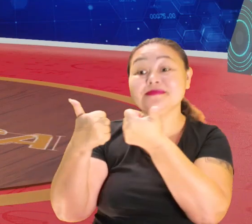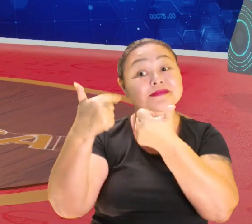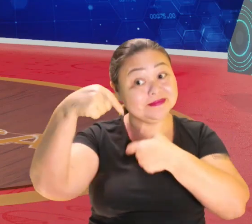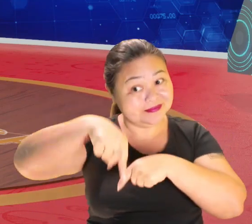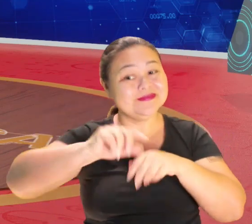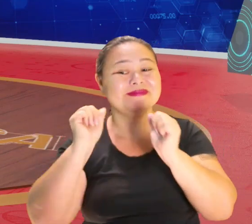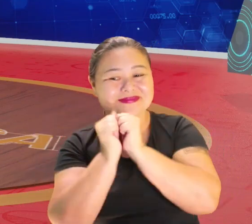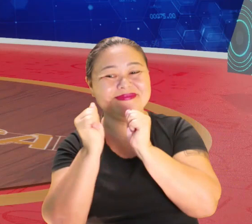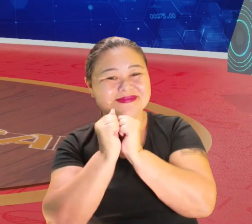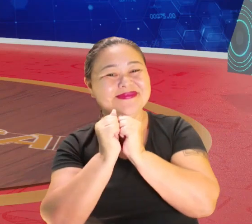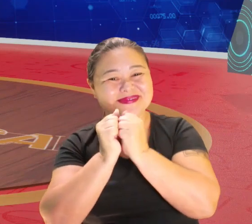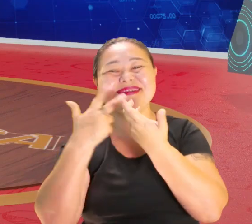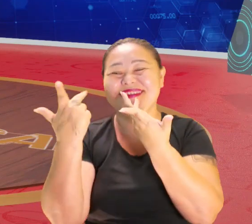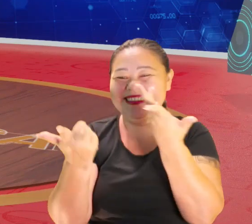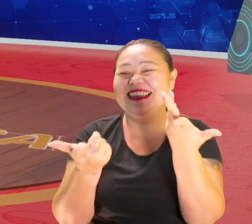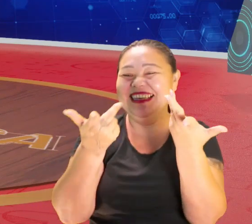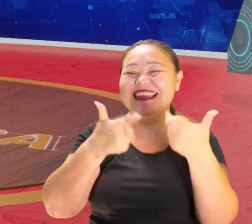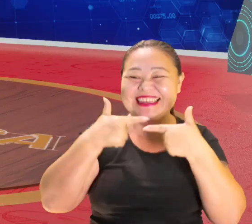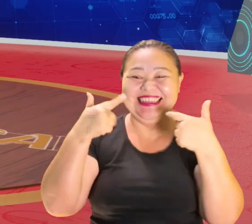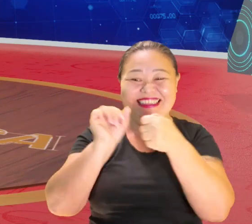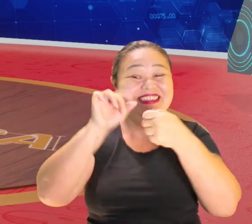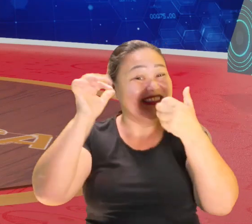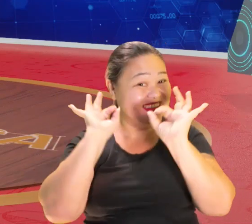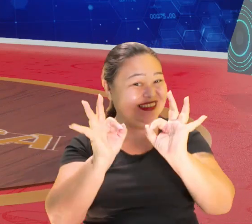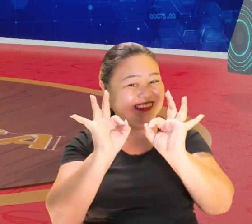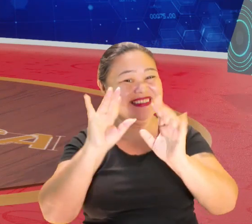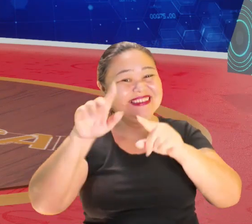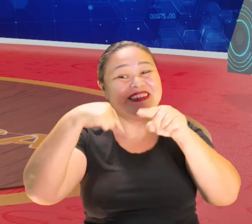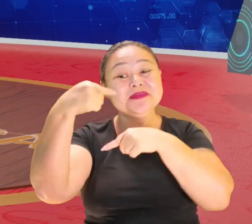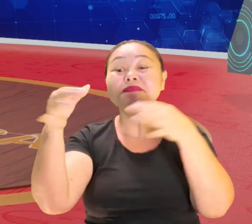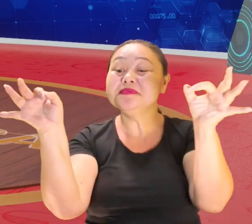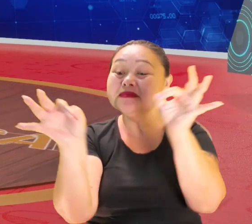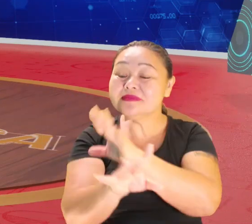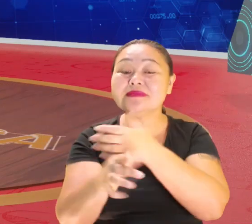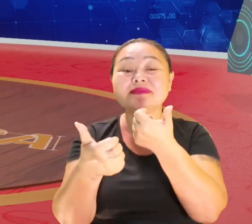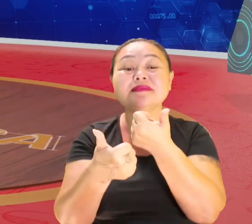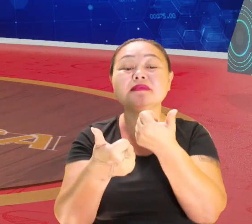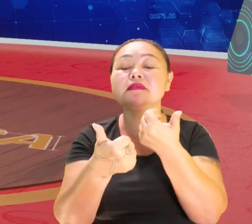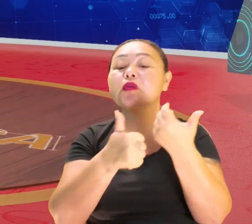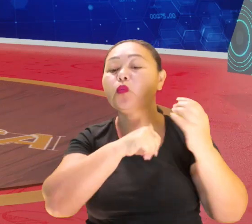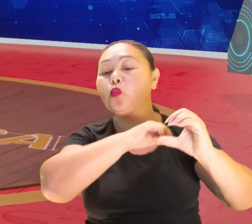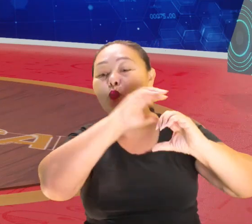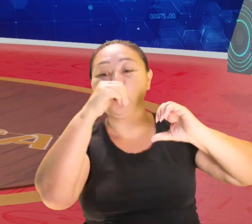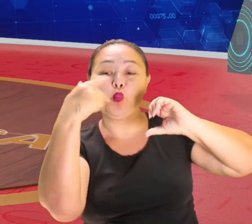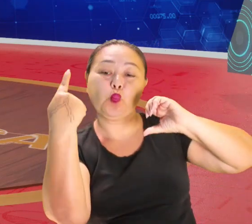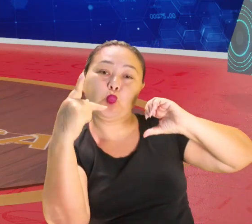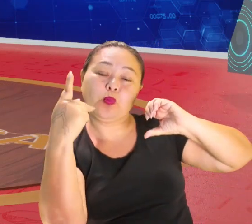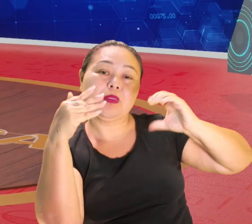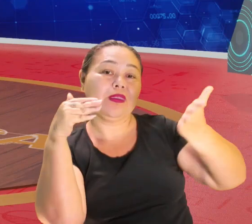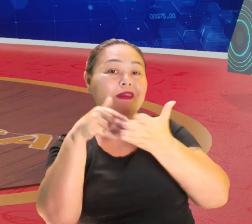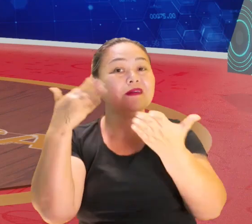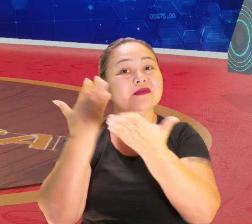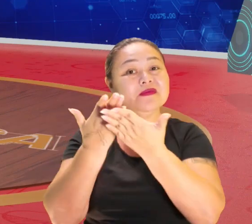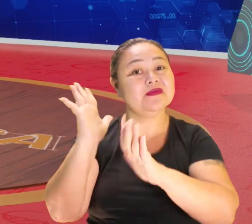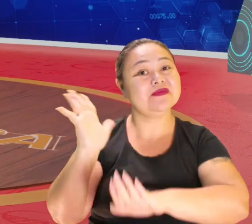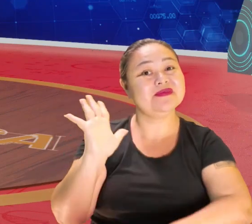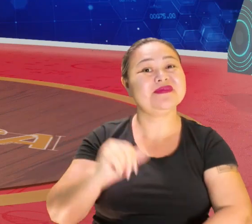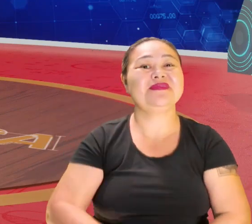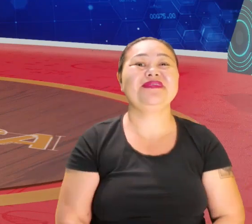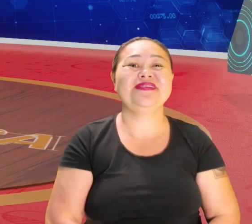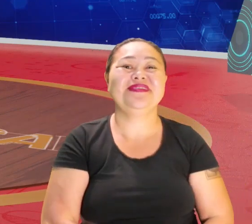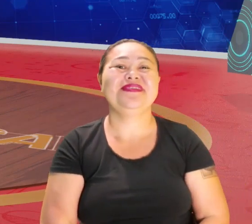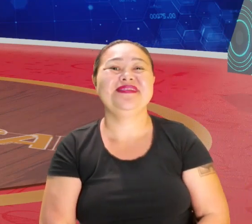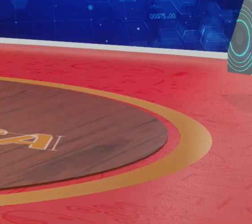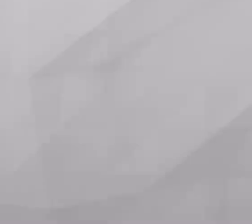com a gente. É diversão garantida. Então, pronto, né? Fica aqui aquele beijo no coração e até a próxima aula. Tchau, tchau.